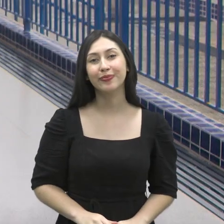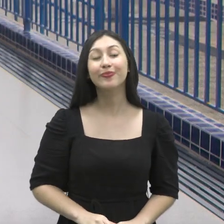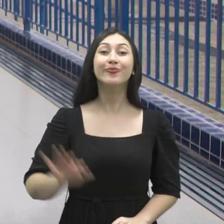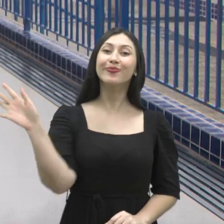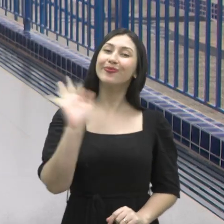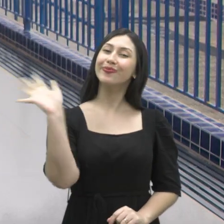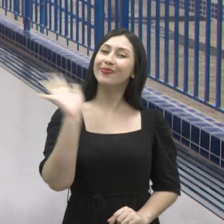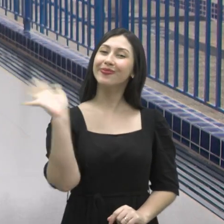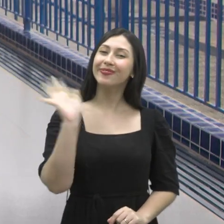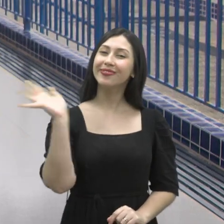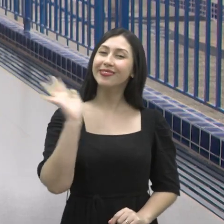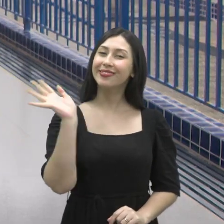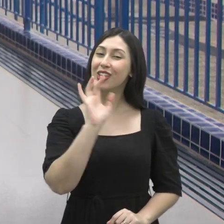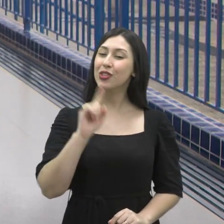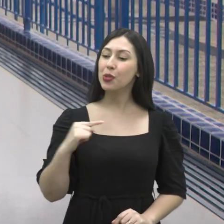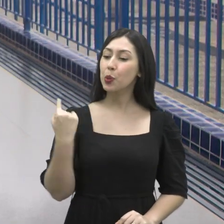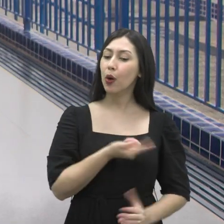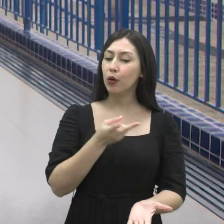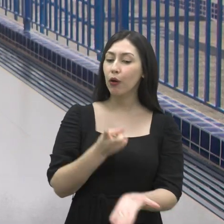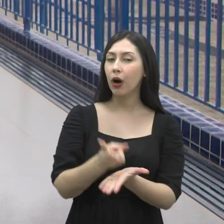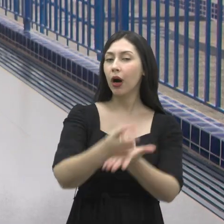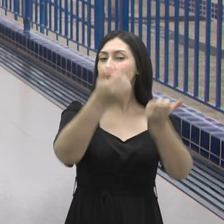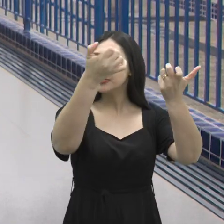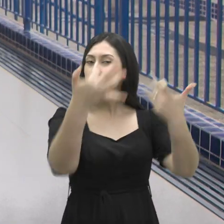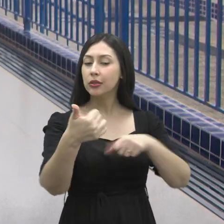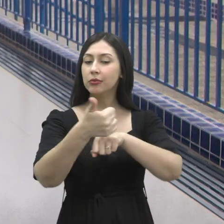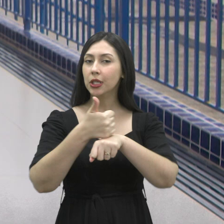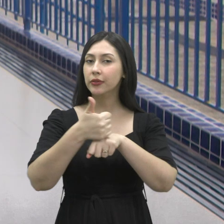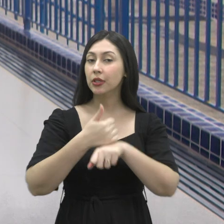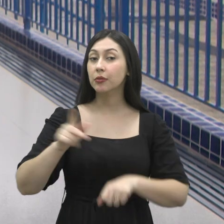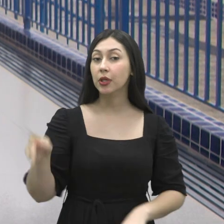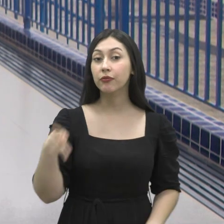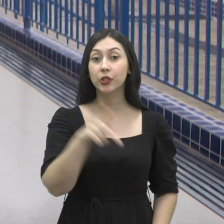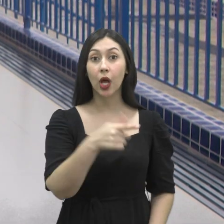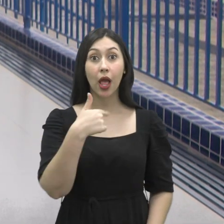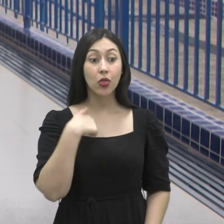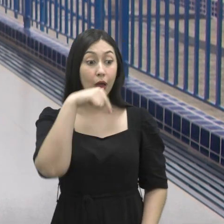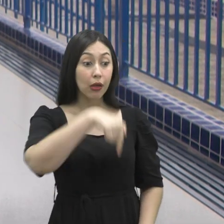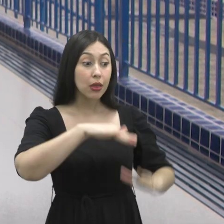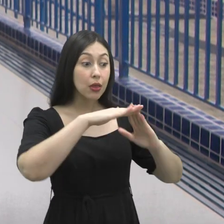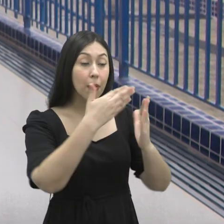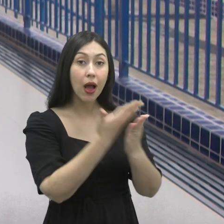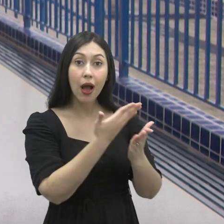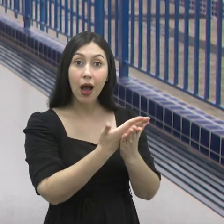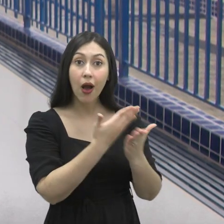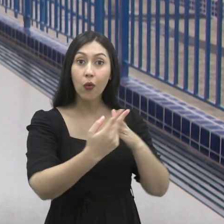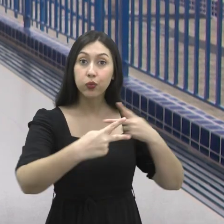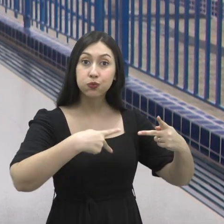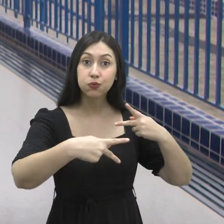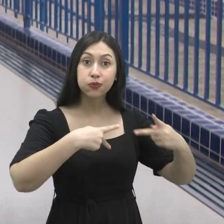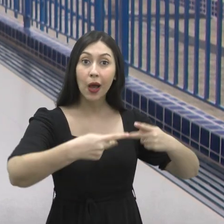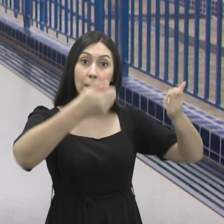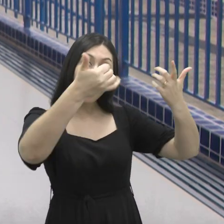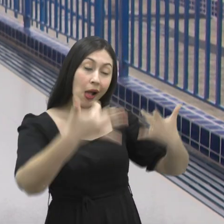Oi pessoal, a gente continua falando da profissão do professor e eu vim até uma escola aqui de São José dos Campos para falar